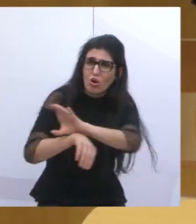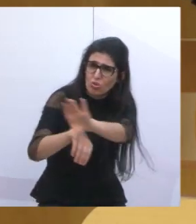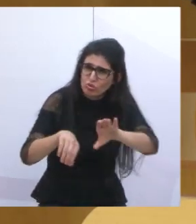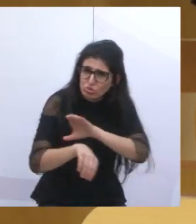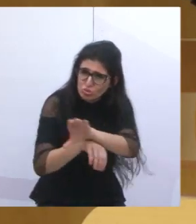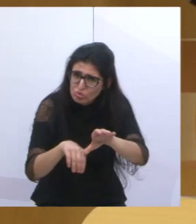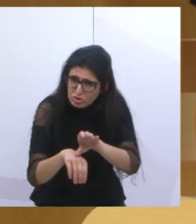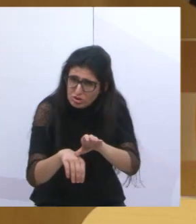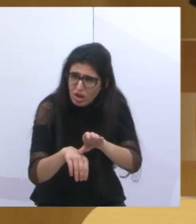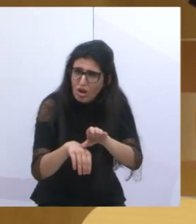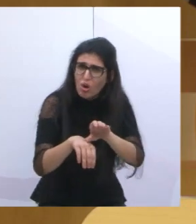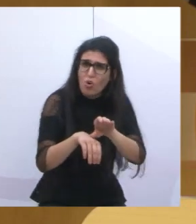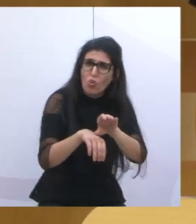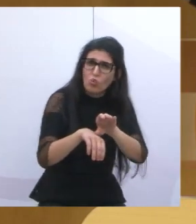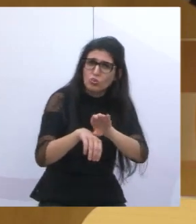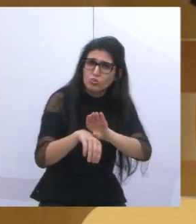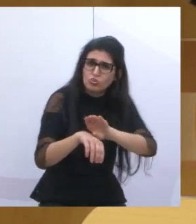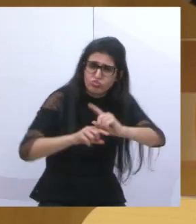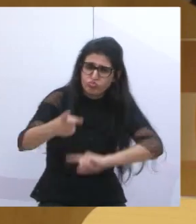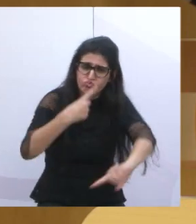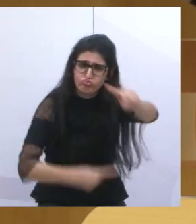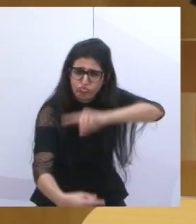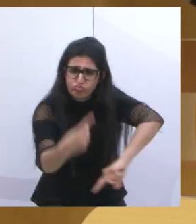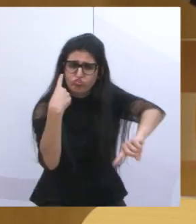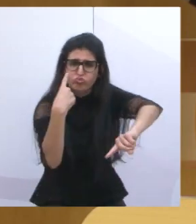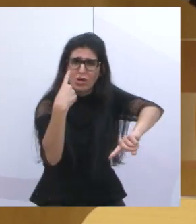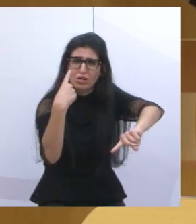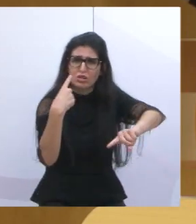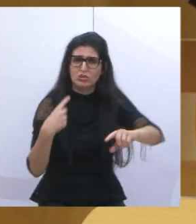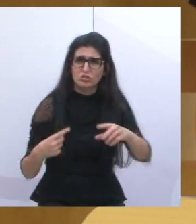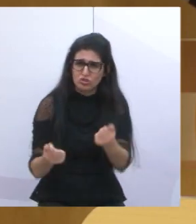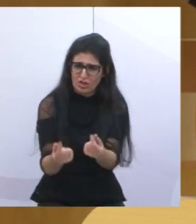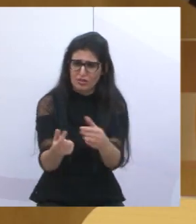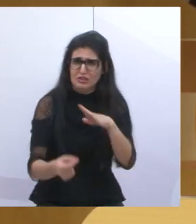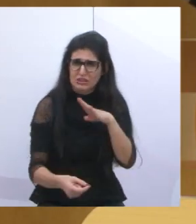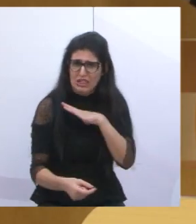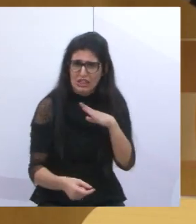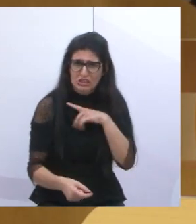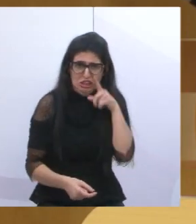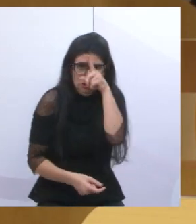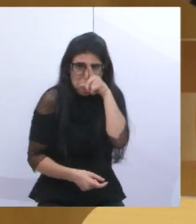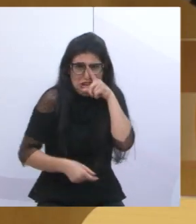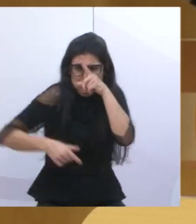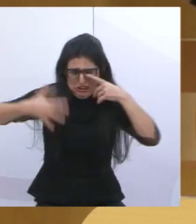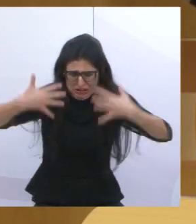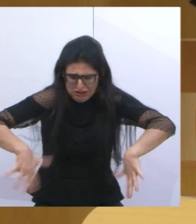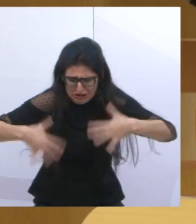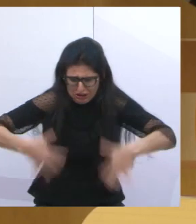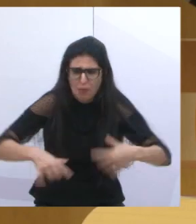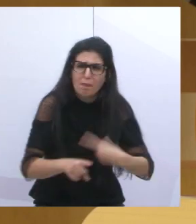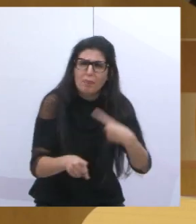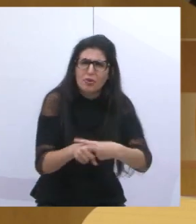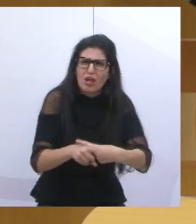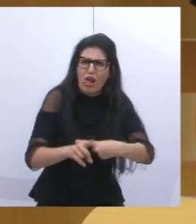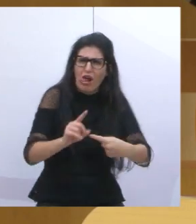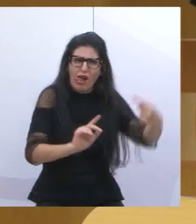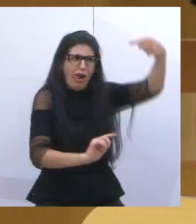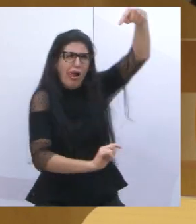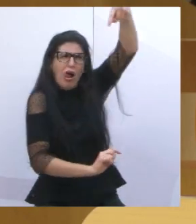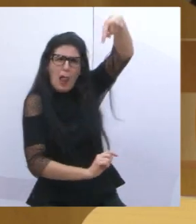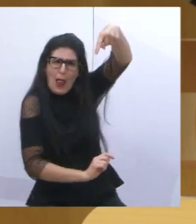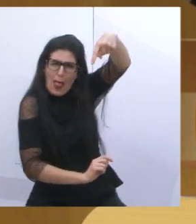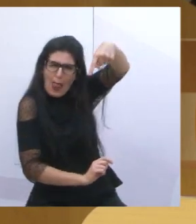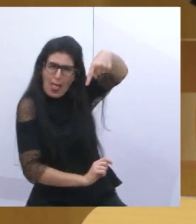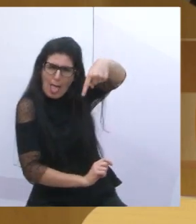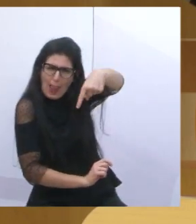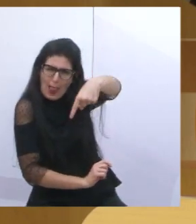do valor que volta para o município, isso sim é perigoso, porque quando a gente olha aqui, os índices estão caindo.